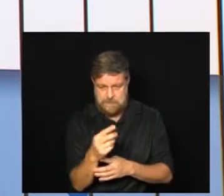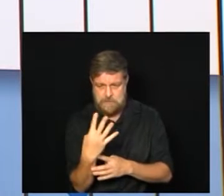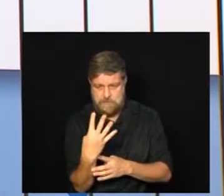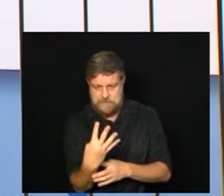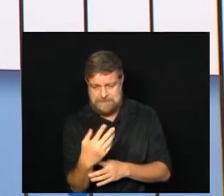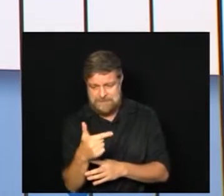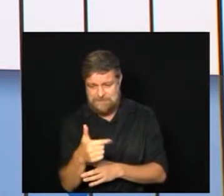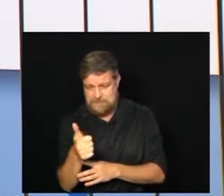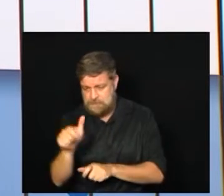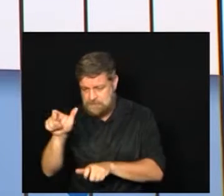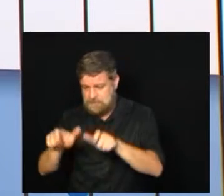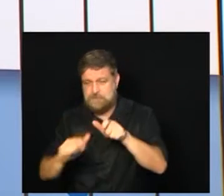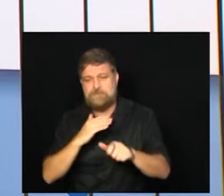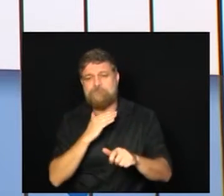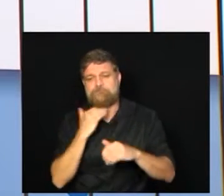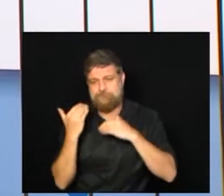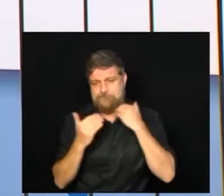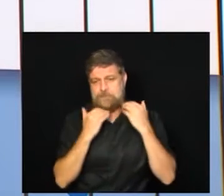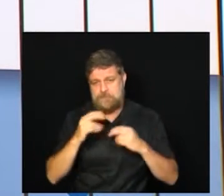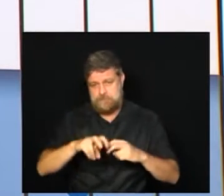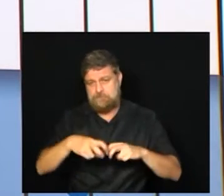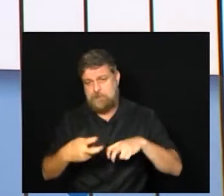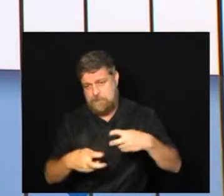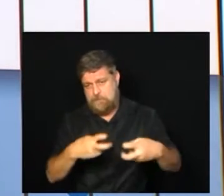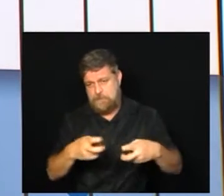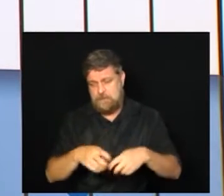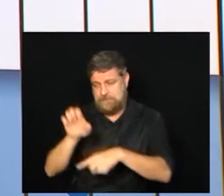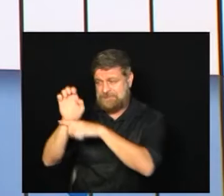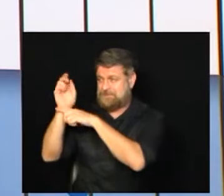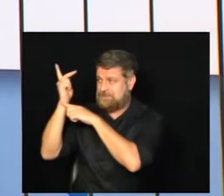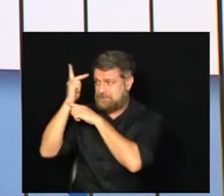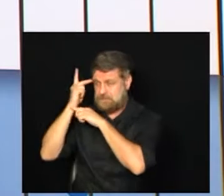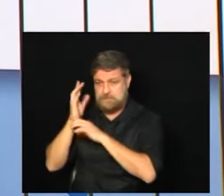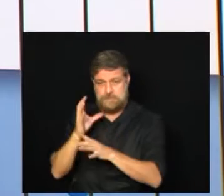584.421 mortos devido à doença. No estado de São Paulo, são